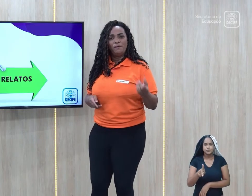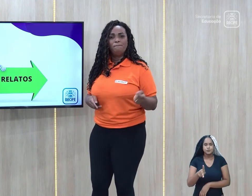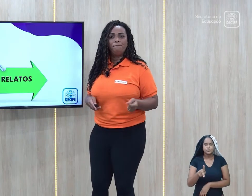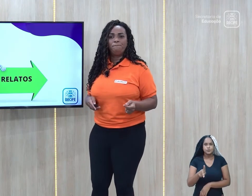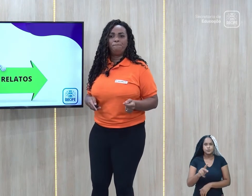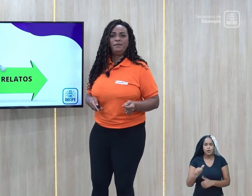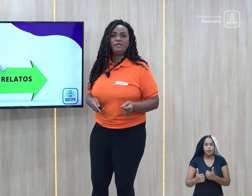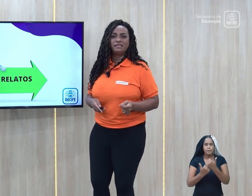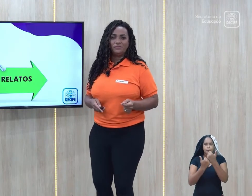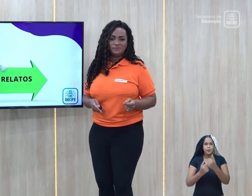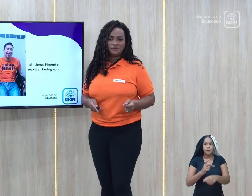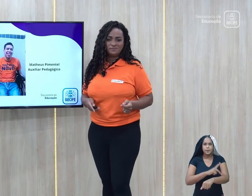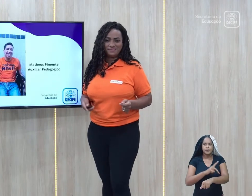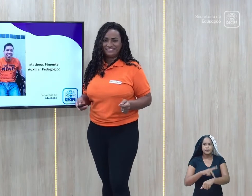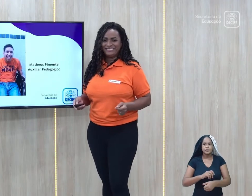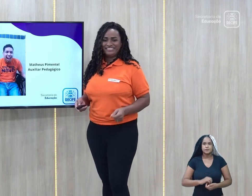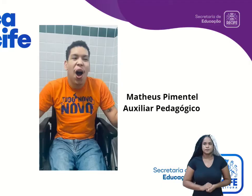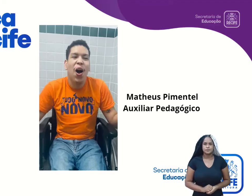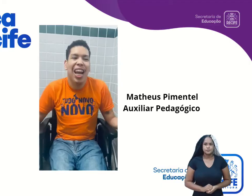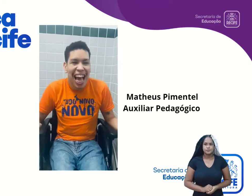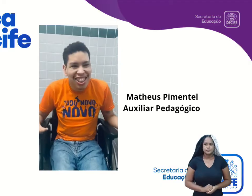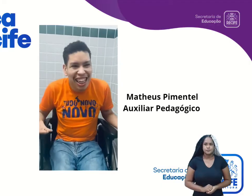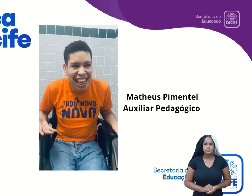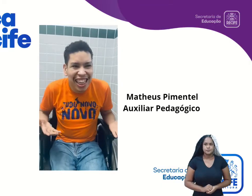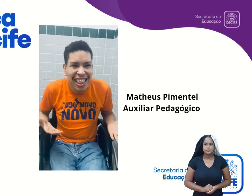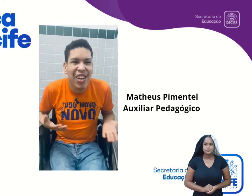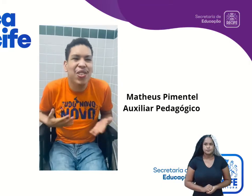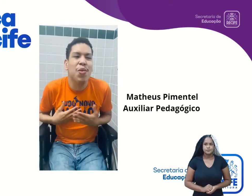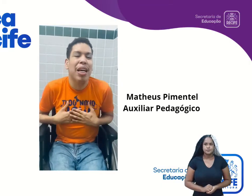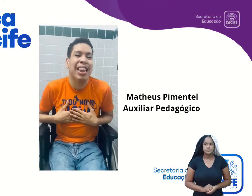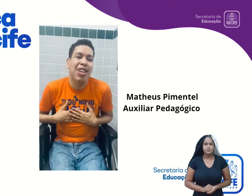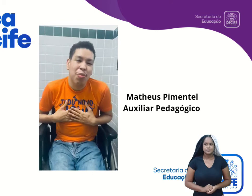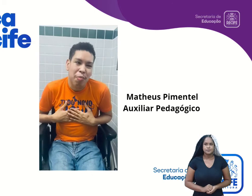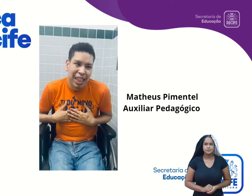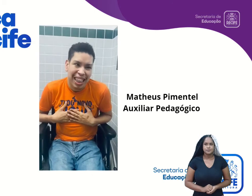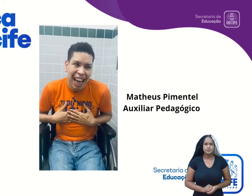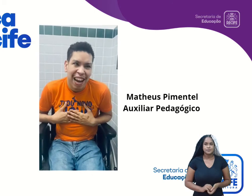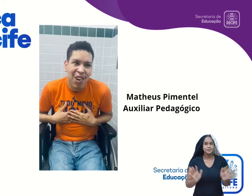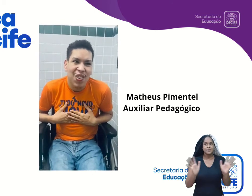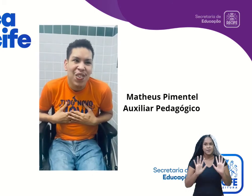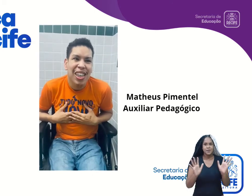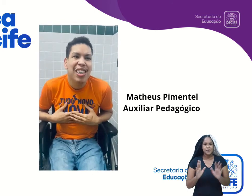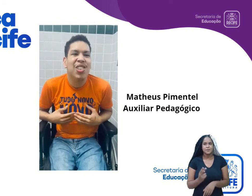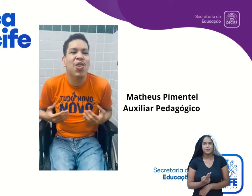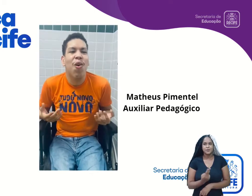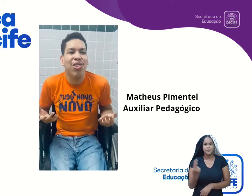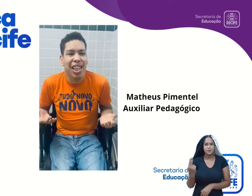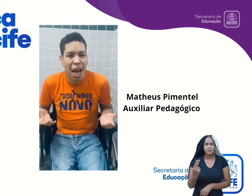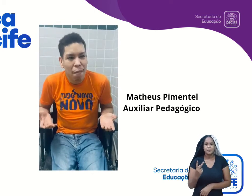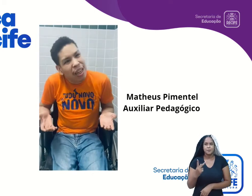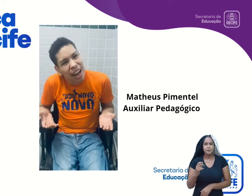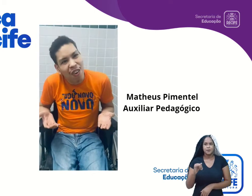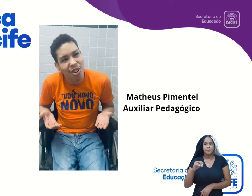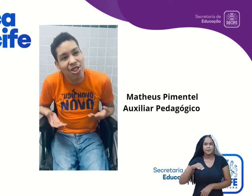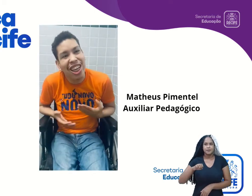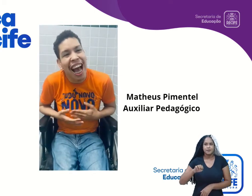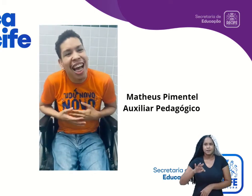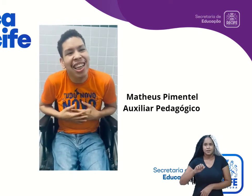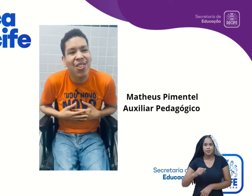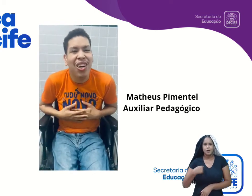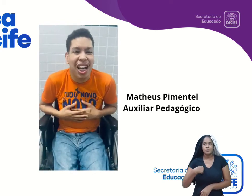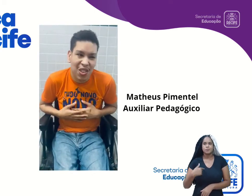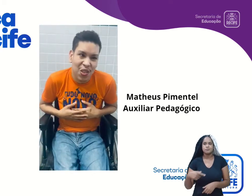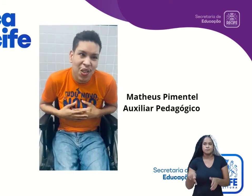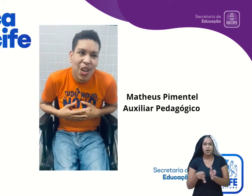pedagógico Pimentel. Olá, gente, eu sou Matheus Pimentel, sou auxiliar pedagógico e